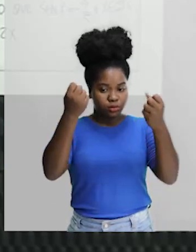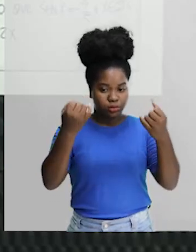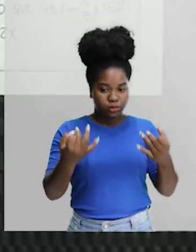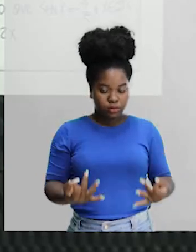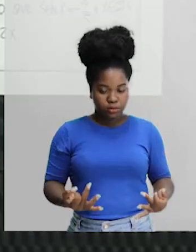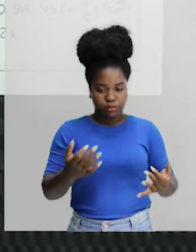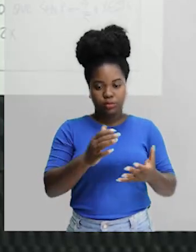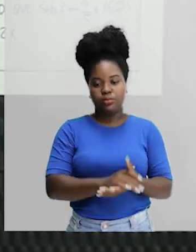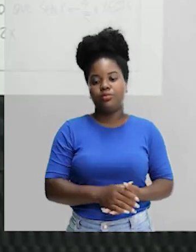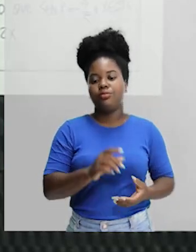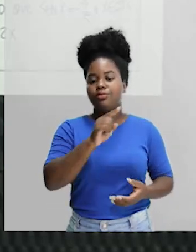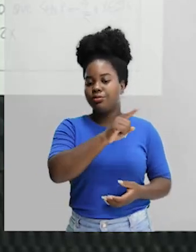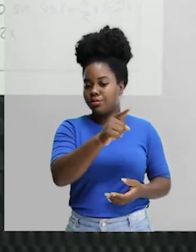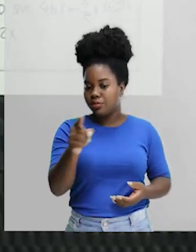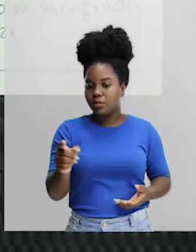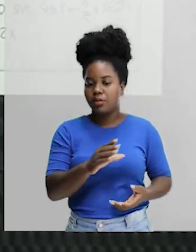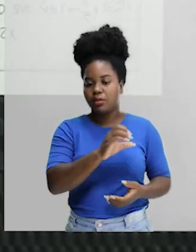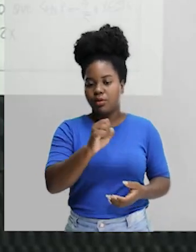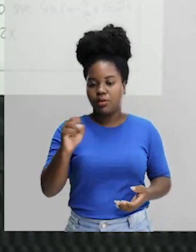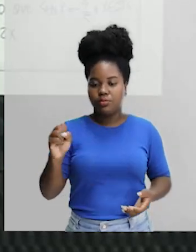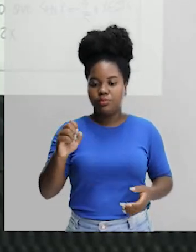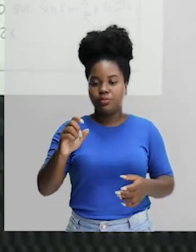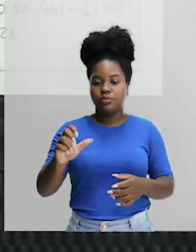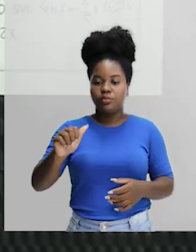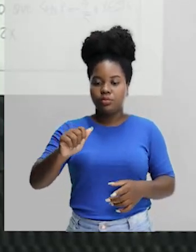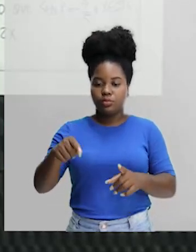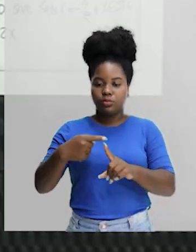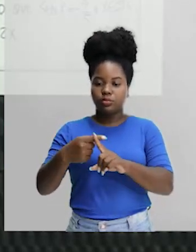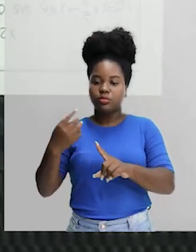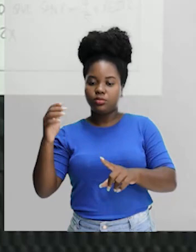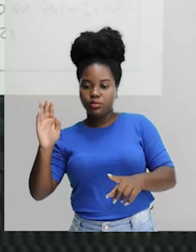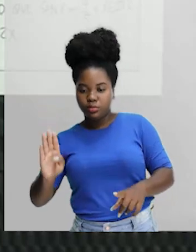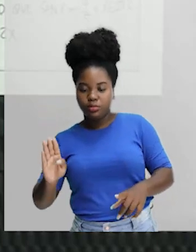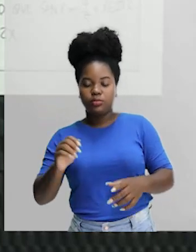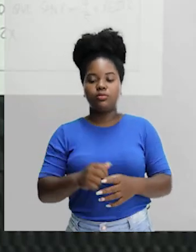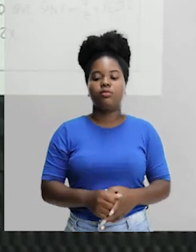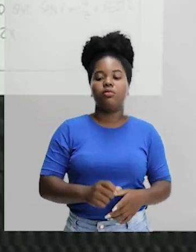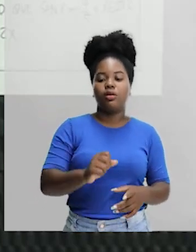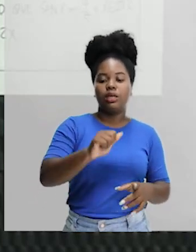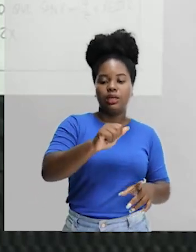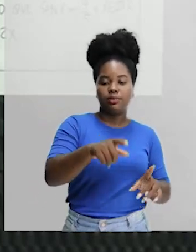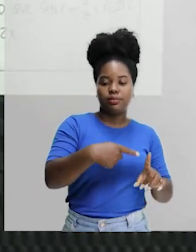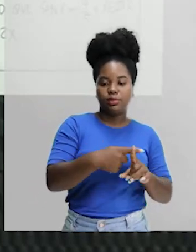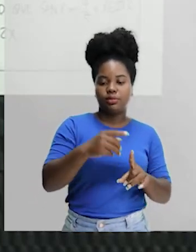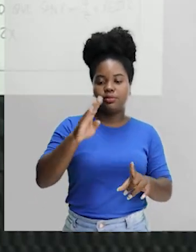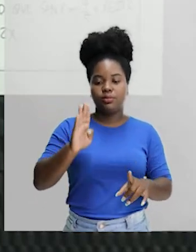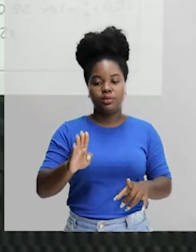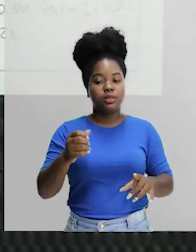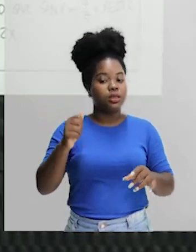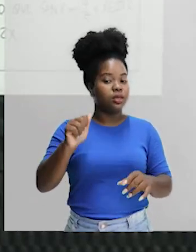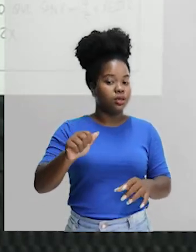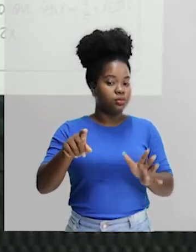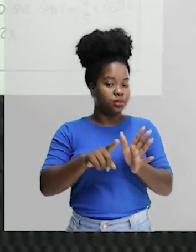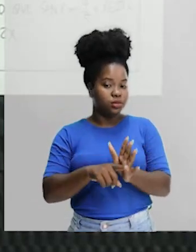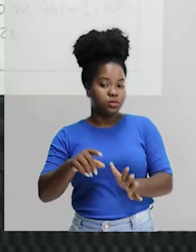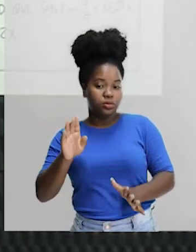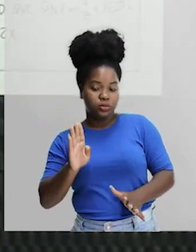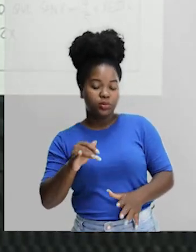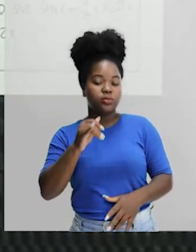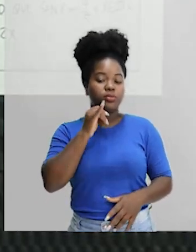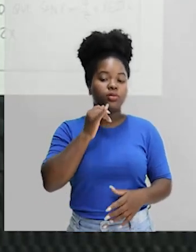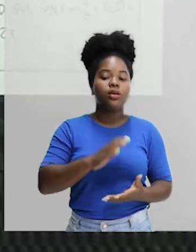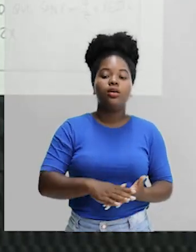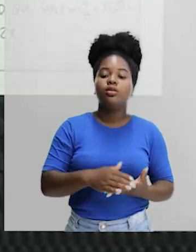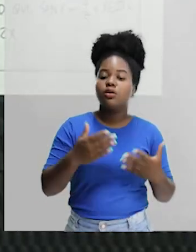B, cosseno de A mais B, tanto A mais B como A menos B. Então, a gente vai utilizar a fórmula